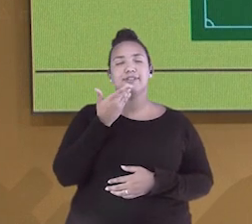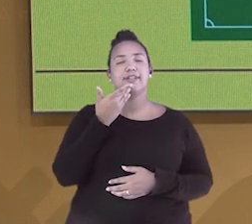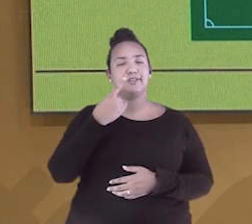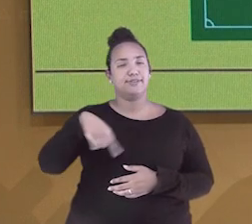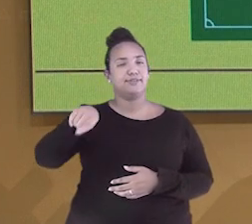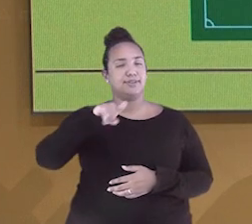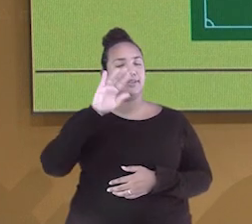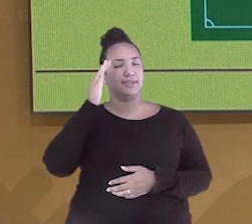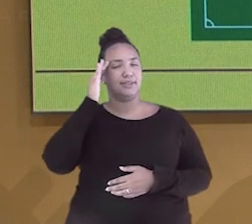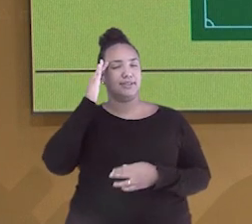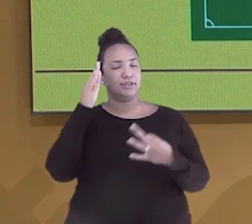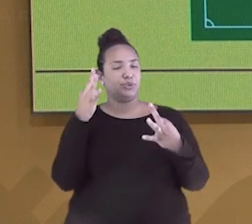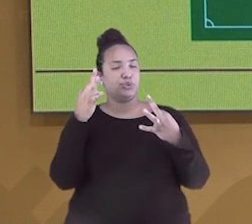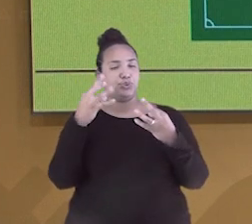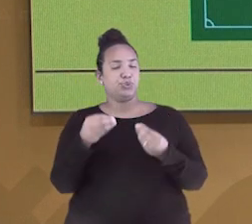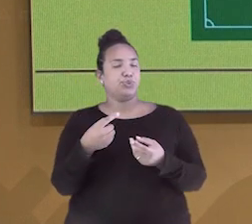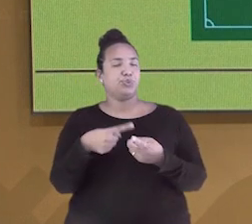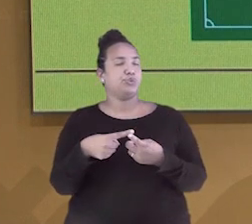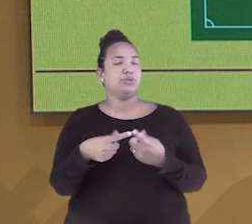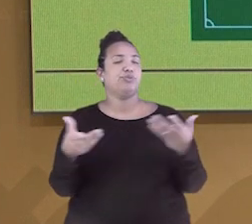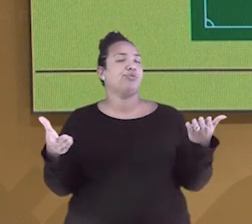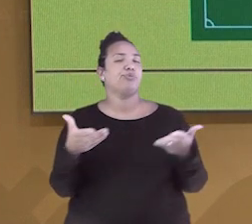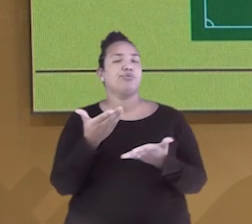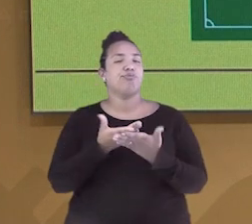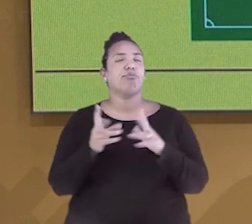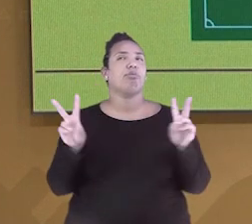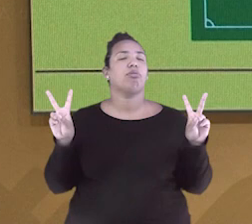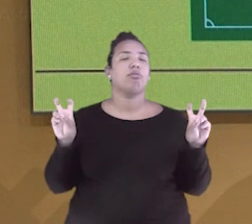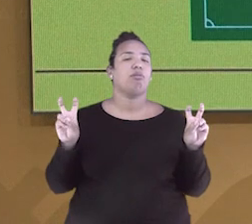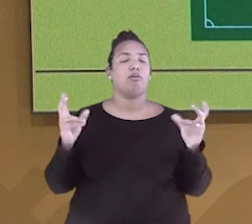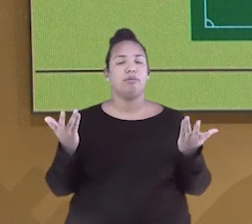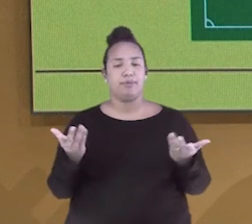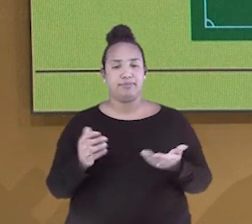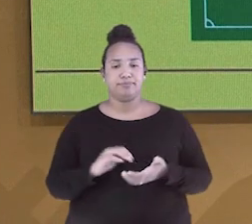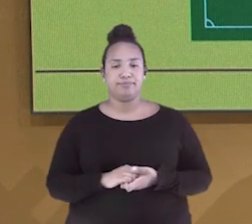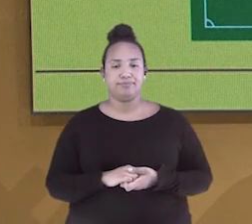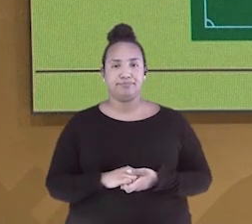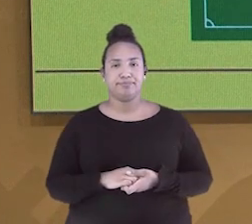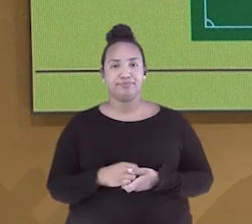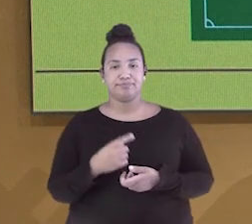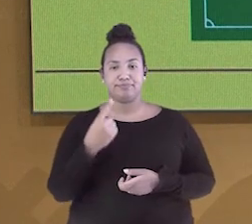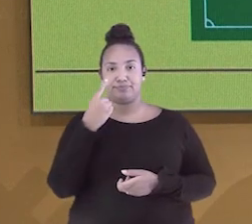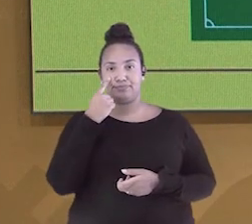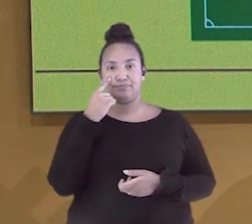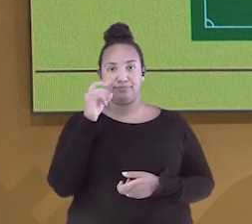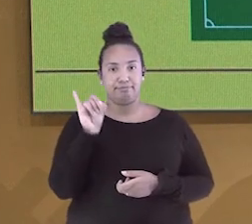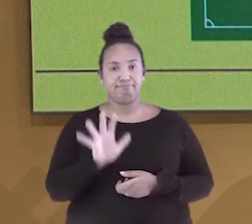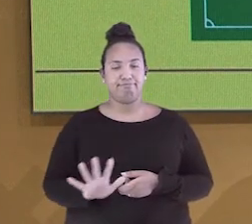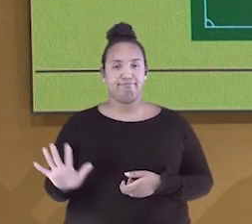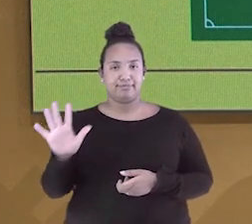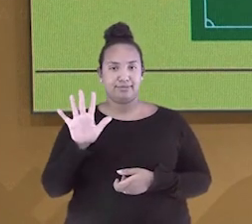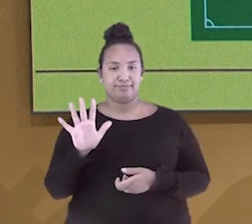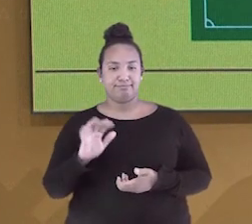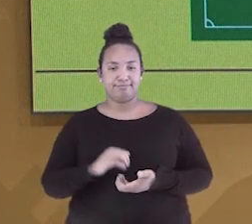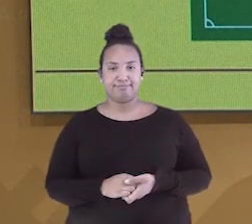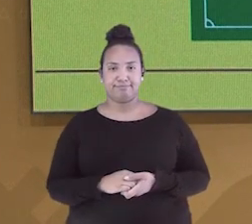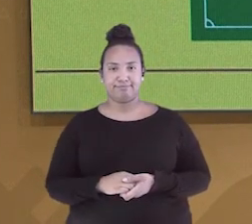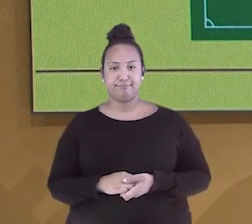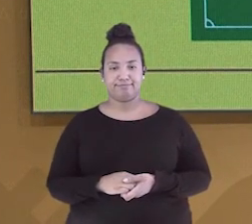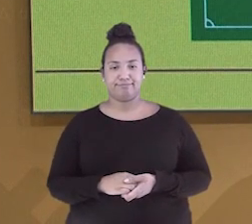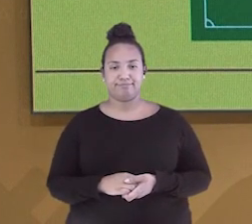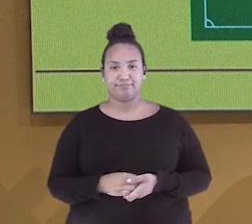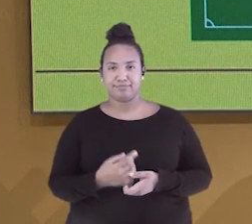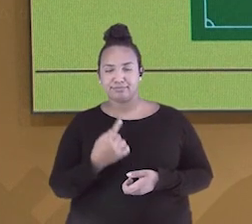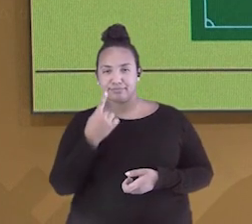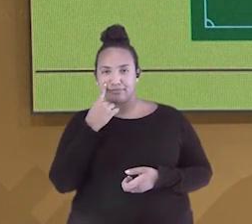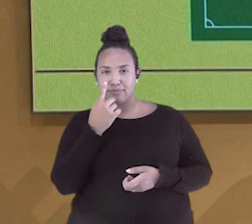compreender o porquê da gente estar estudando hoje essas figuras. Veja esse campo de futebol. Percebemos que ele tem a forma